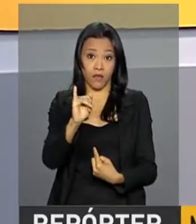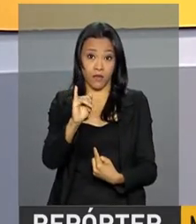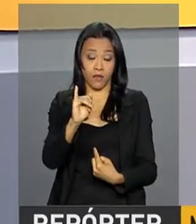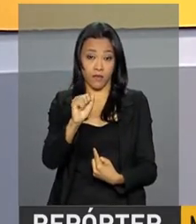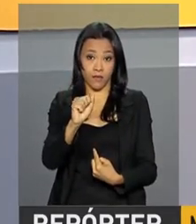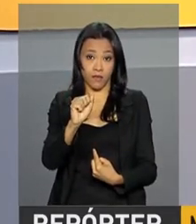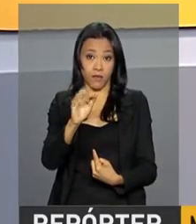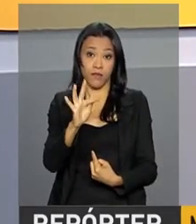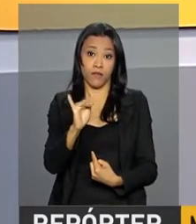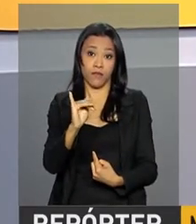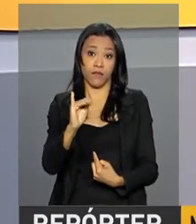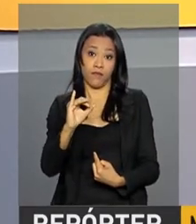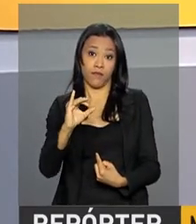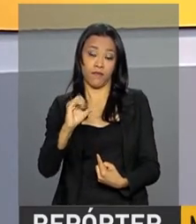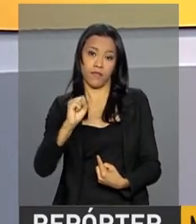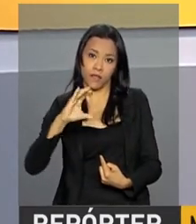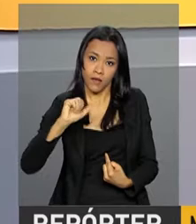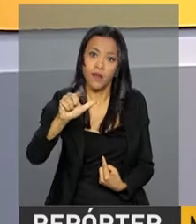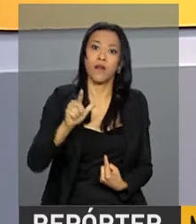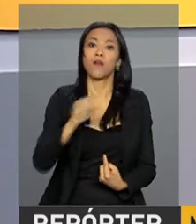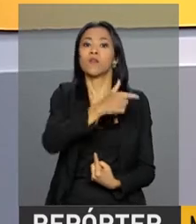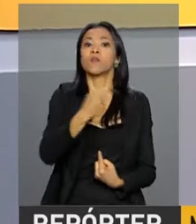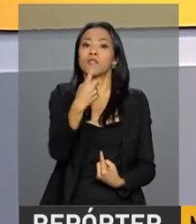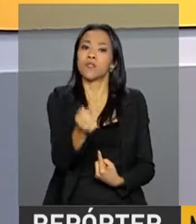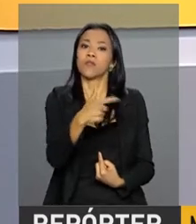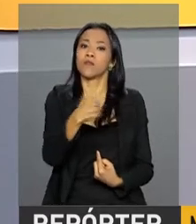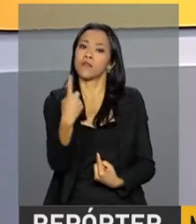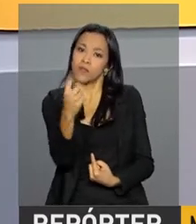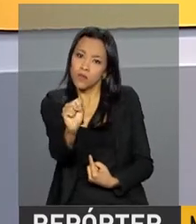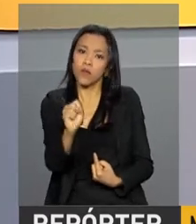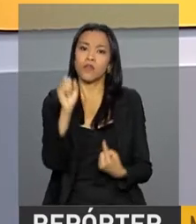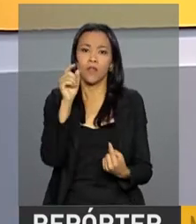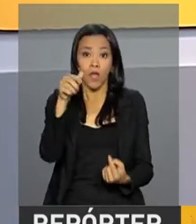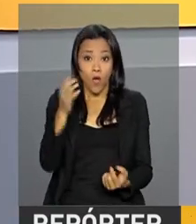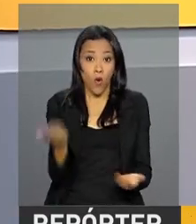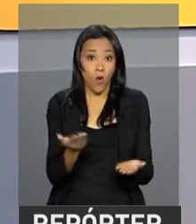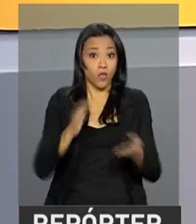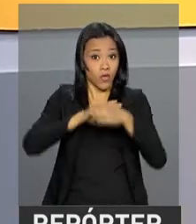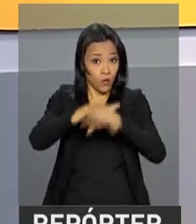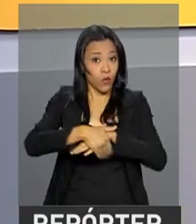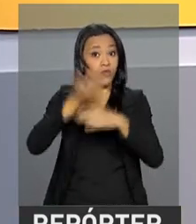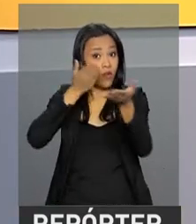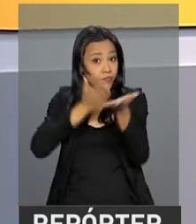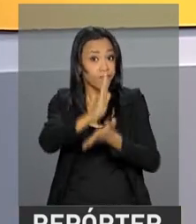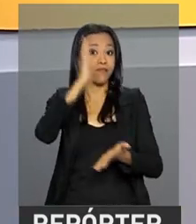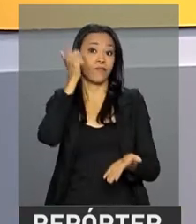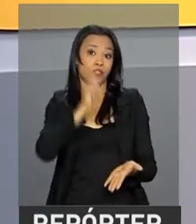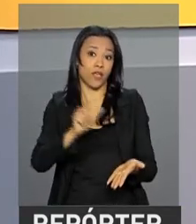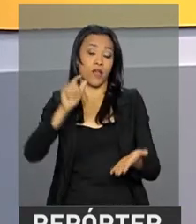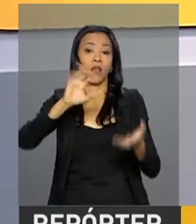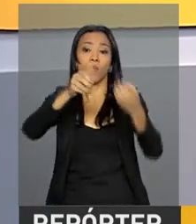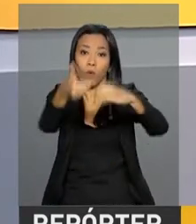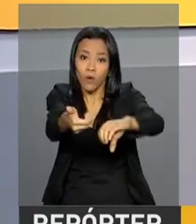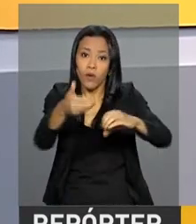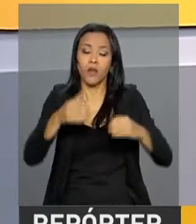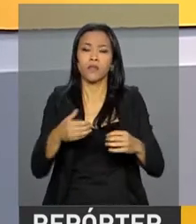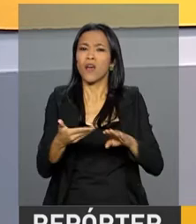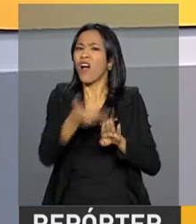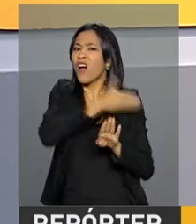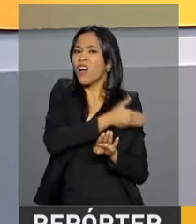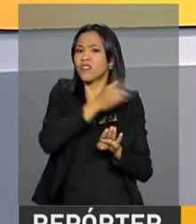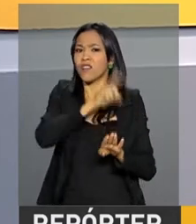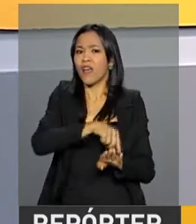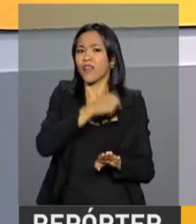2017-2018 de R$ 159 bilhões foi aprovada na noite desta terça-feira pelo Congresso Nacional. A meta anterior era